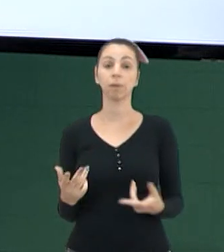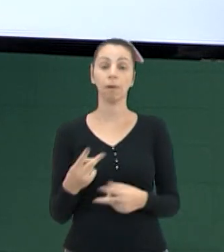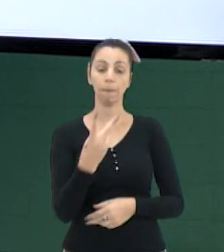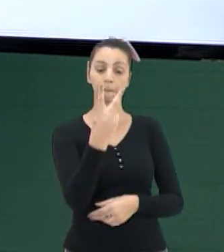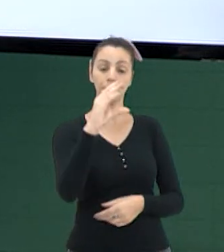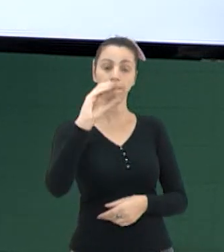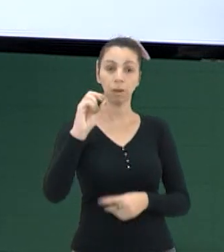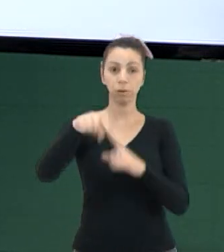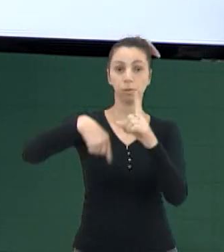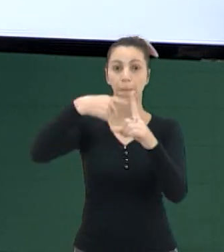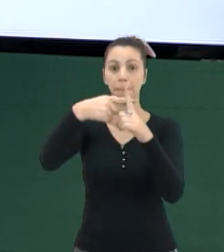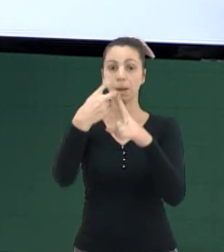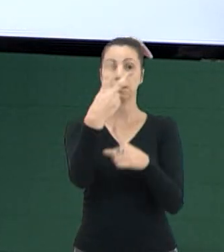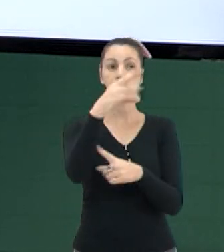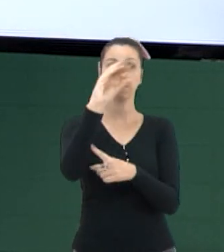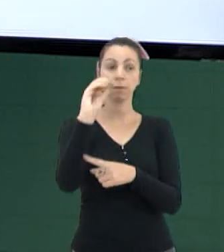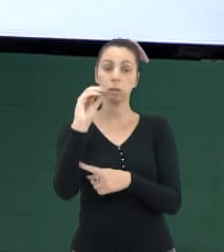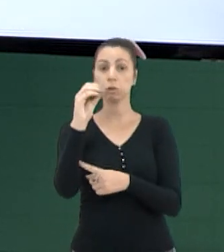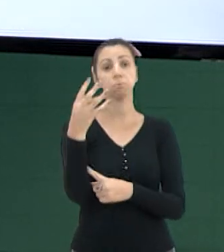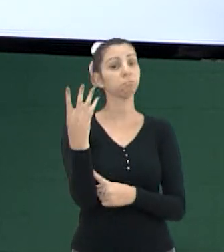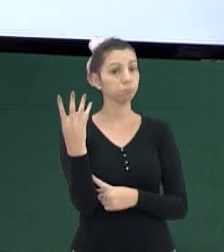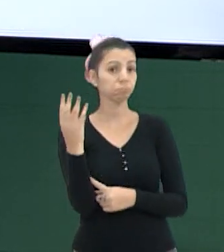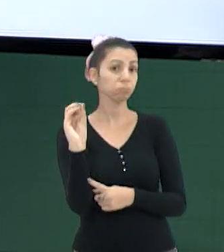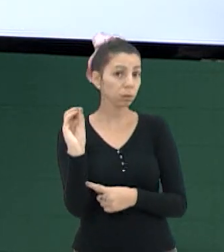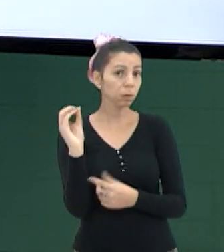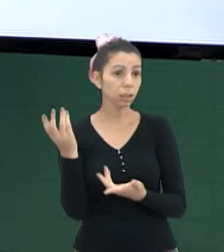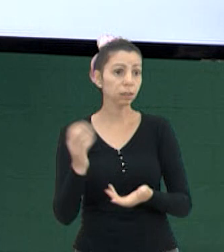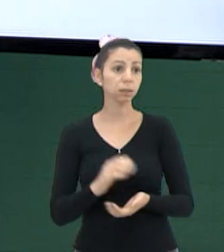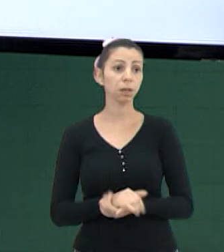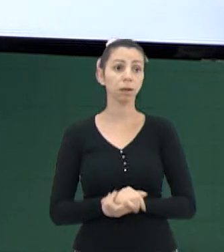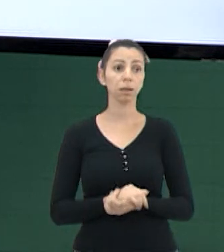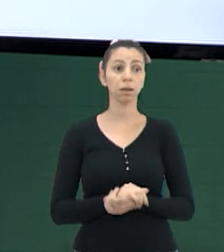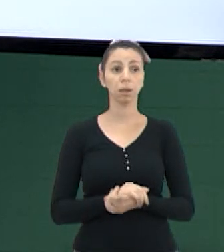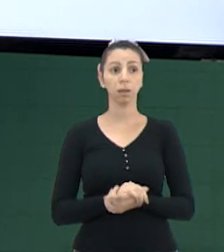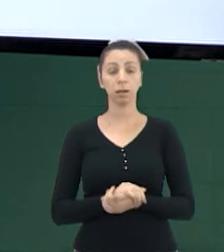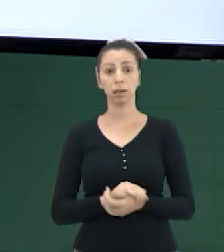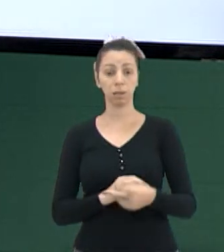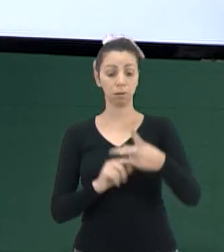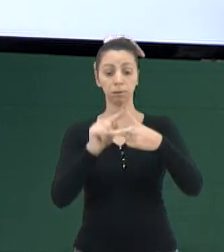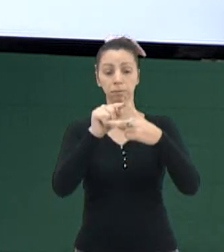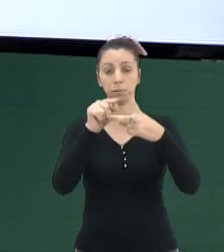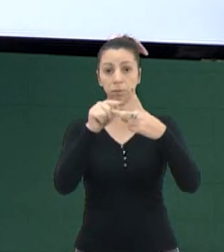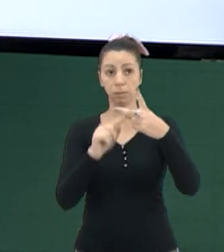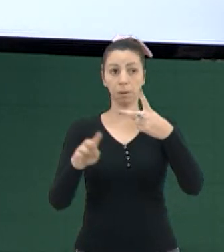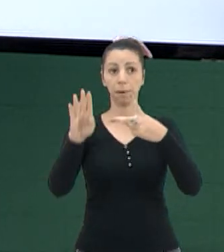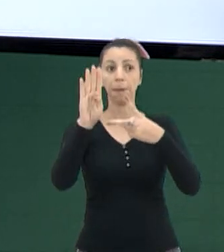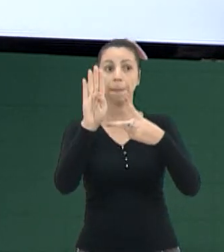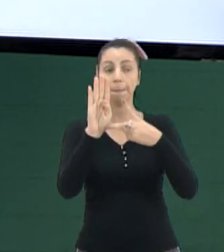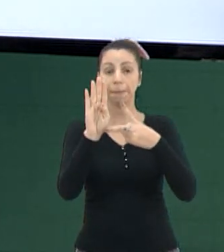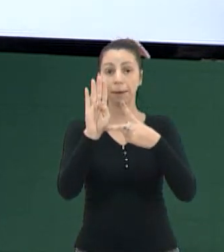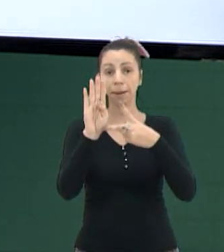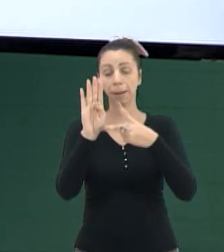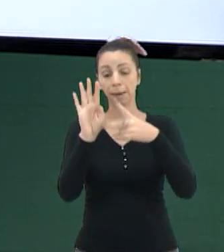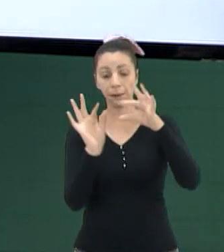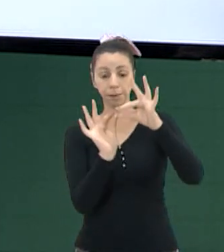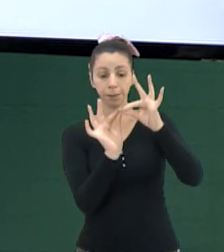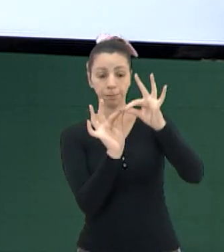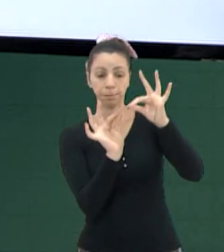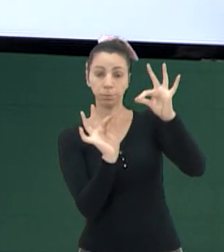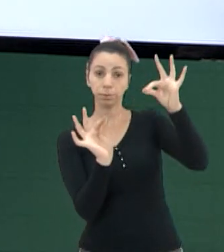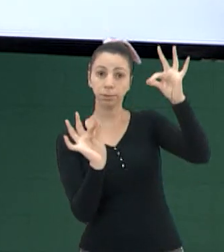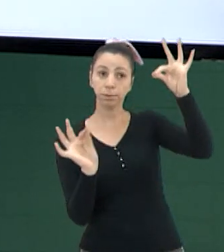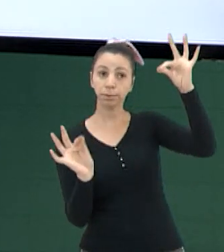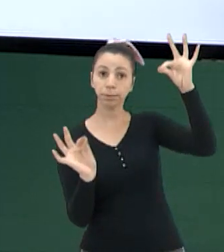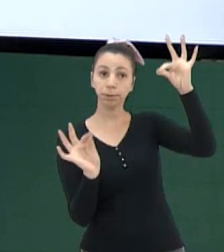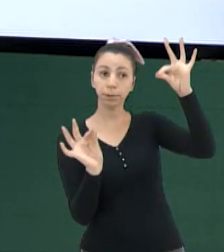20 mais 20, 40. O valor do ângulo B, que é externo aqui a